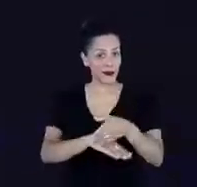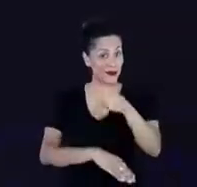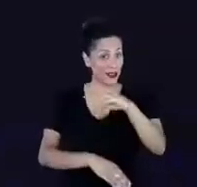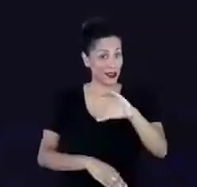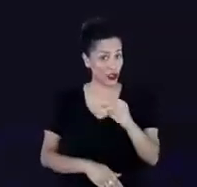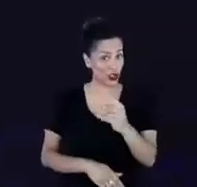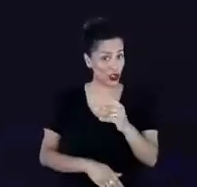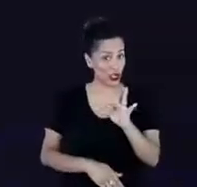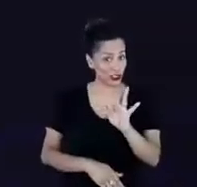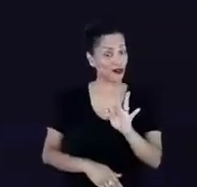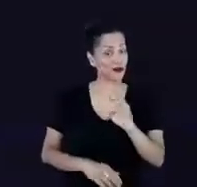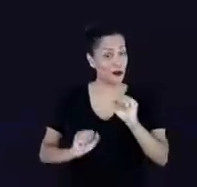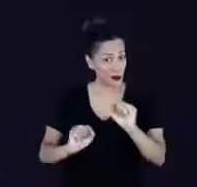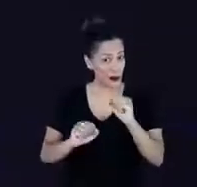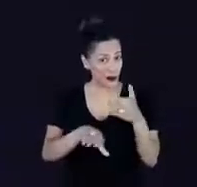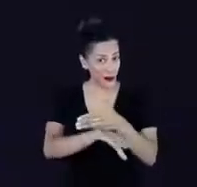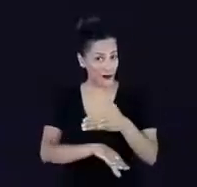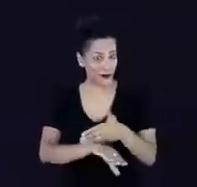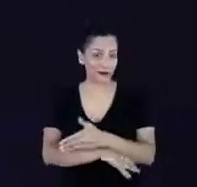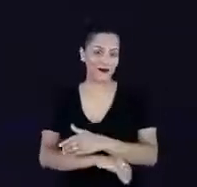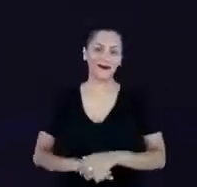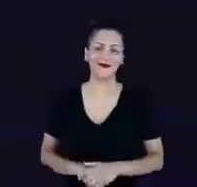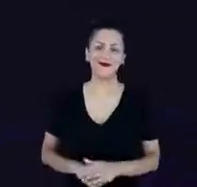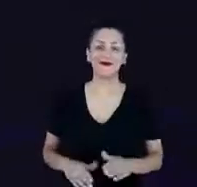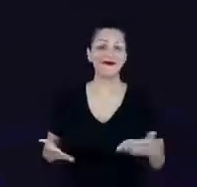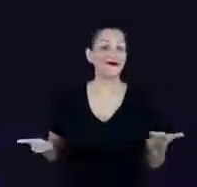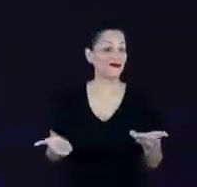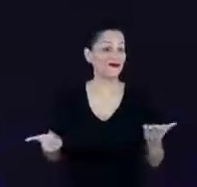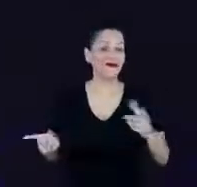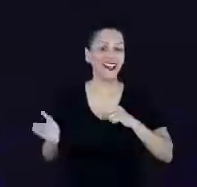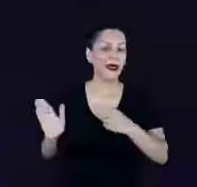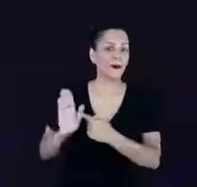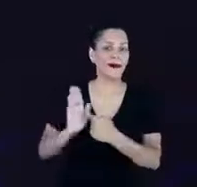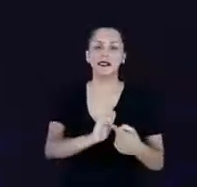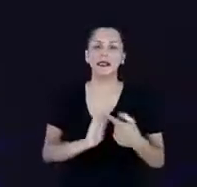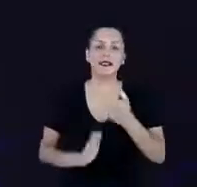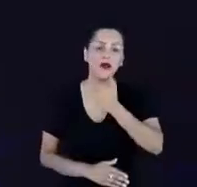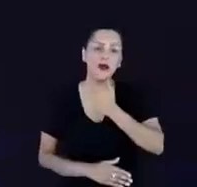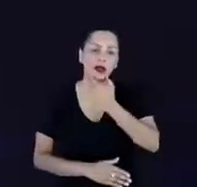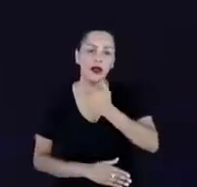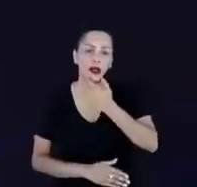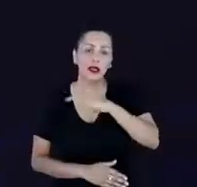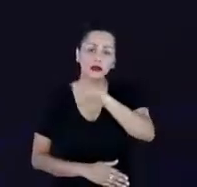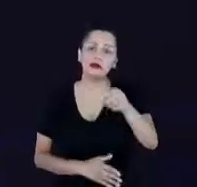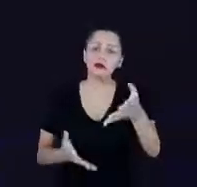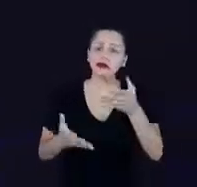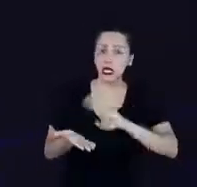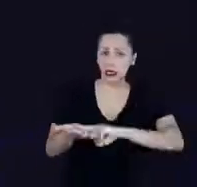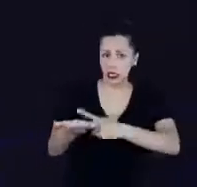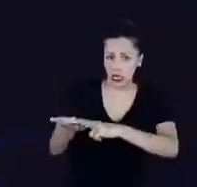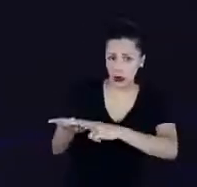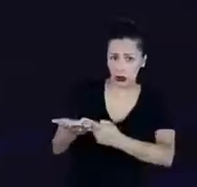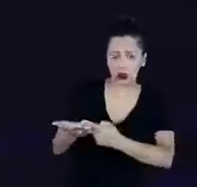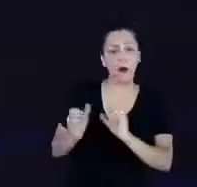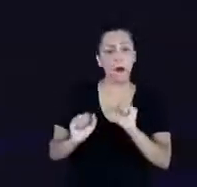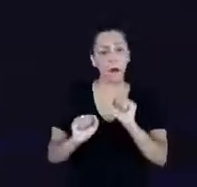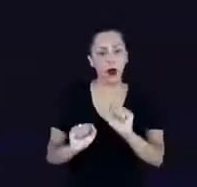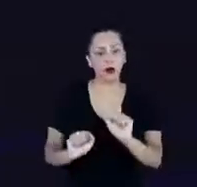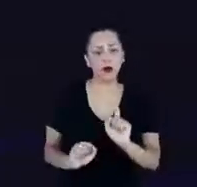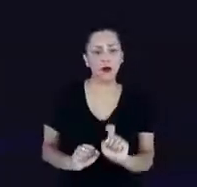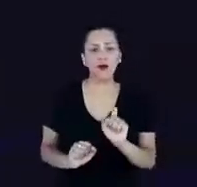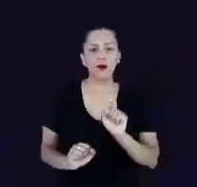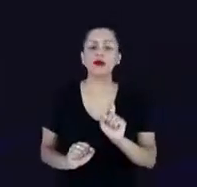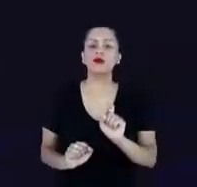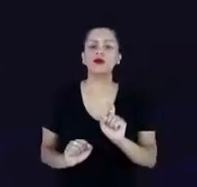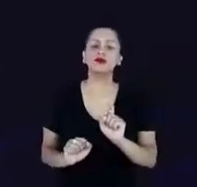com a gente bom agora nós teremos uma e são em inglês você preferir assistir com tradução simultânea é só entrar novamente